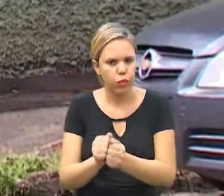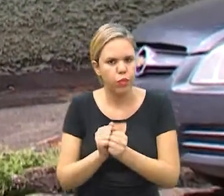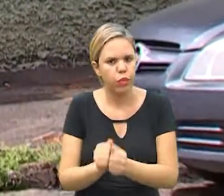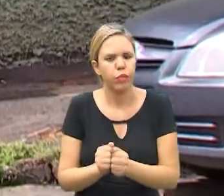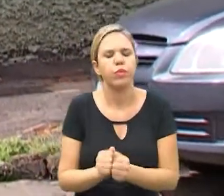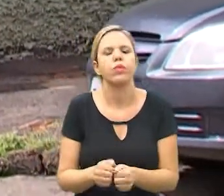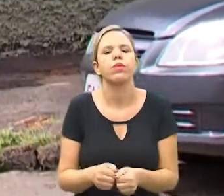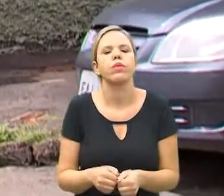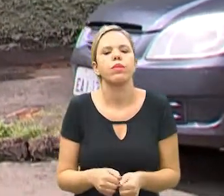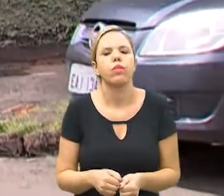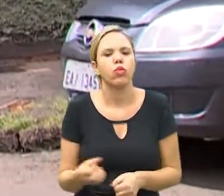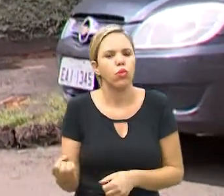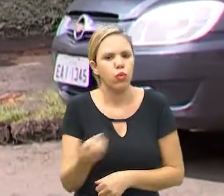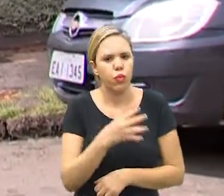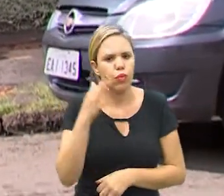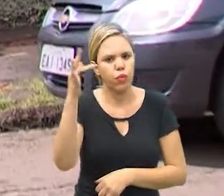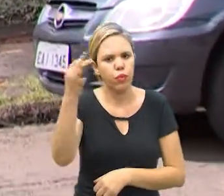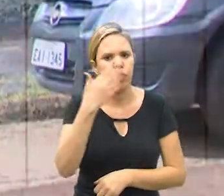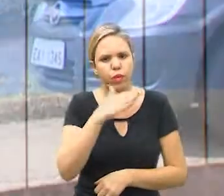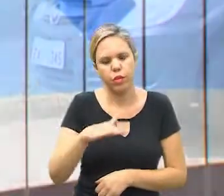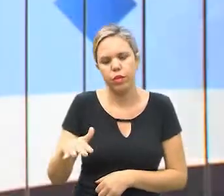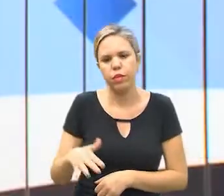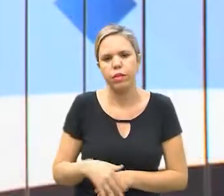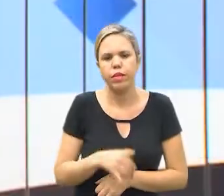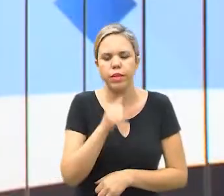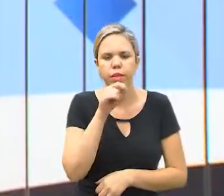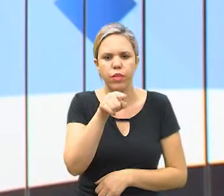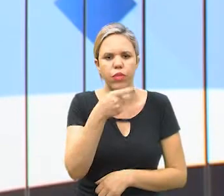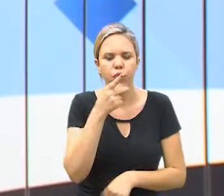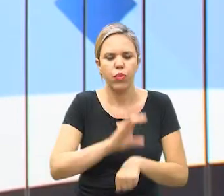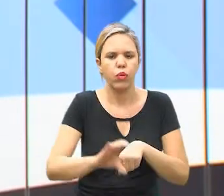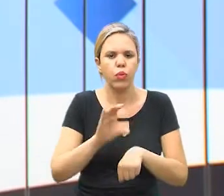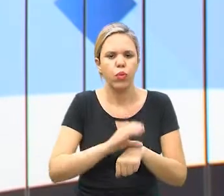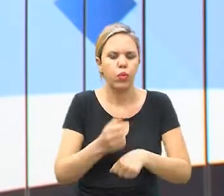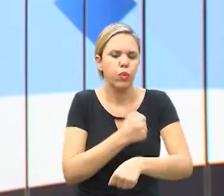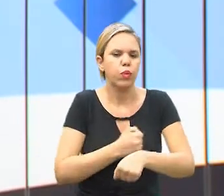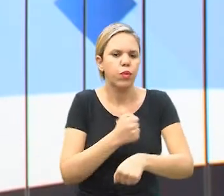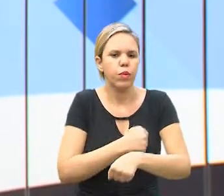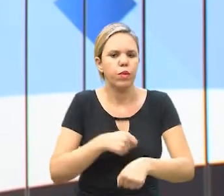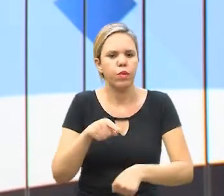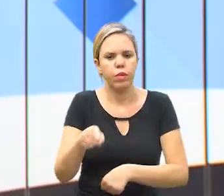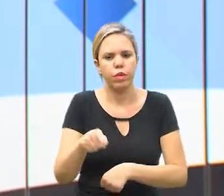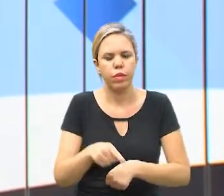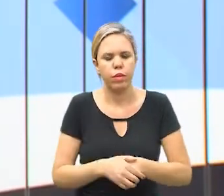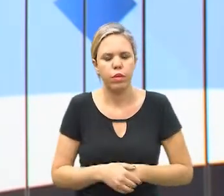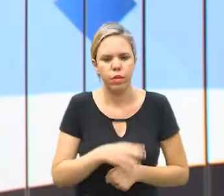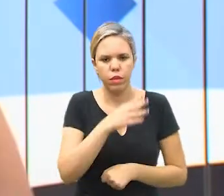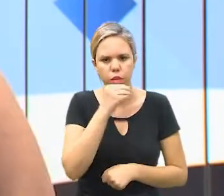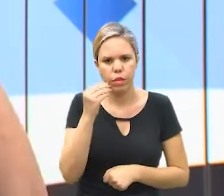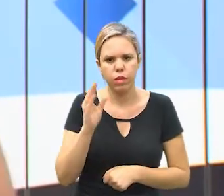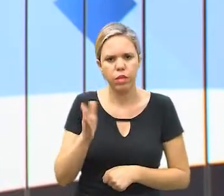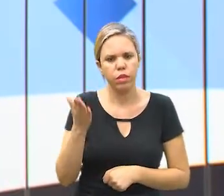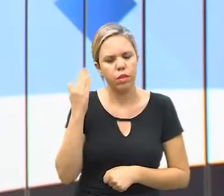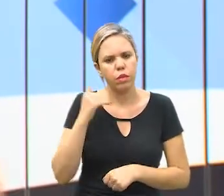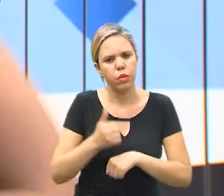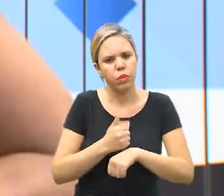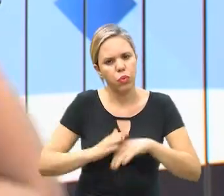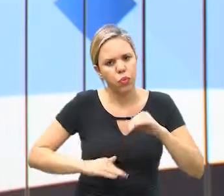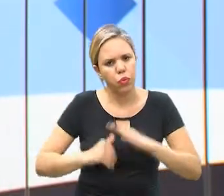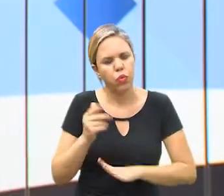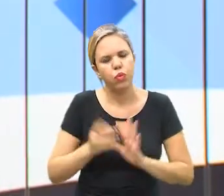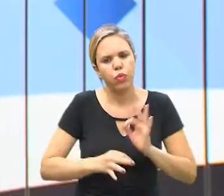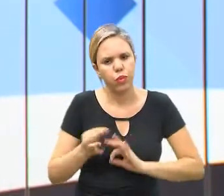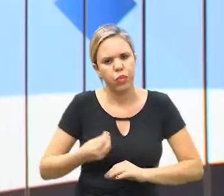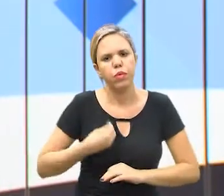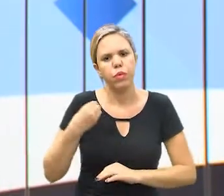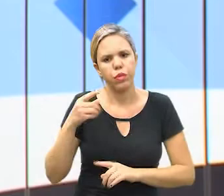Porque dá um novo futuro para as crianças. Por exemplo, você falou do curso de gastronomia. O adolescente já sai com uma profissão, com um projeto